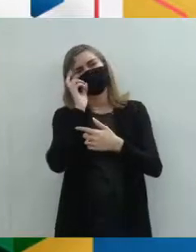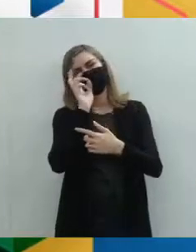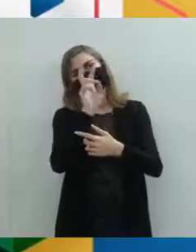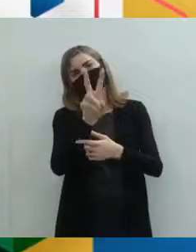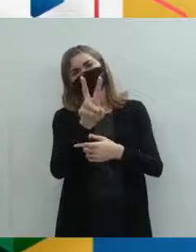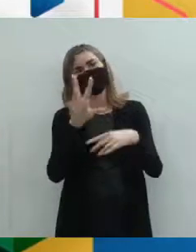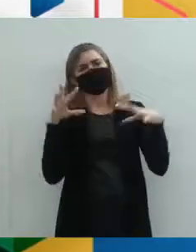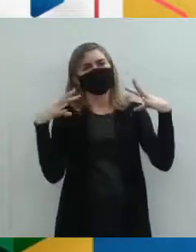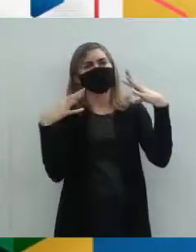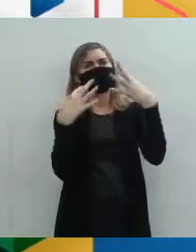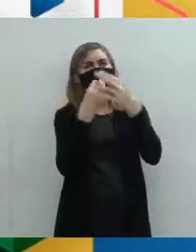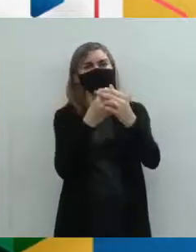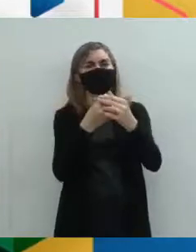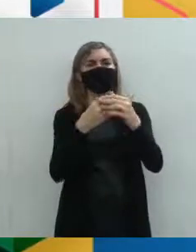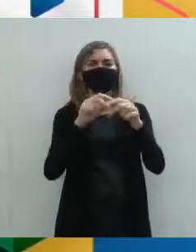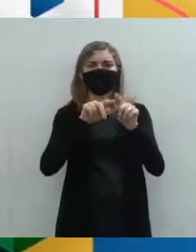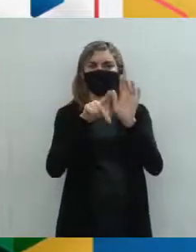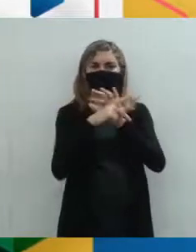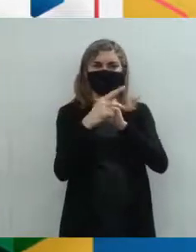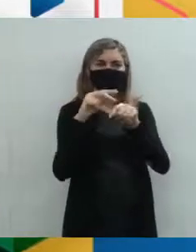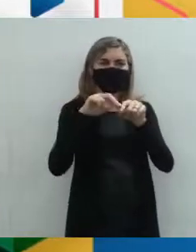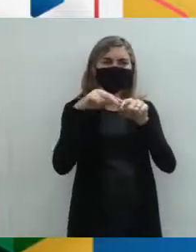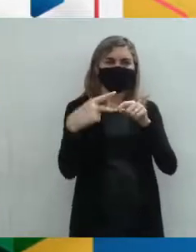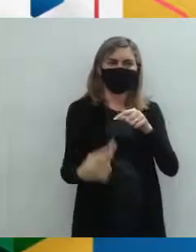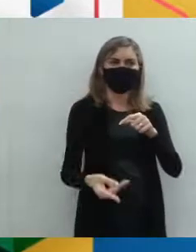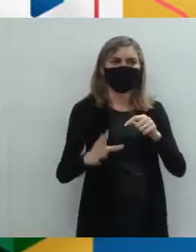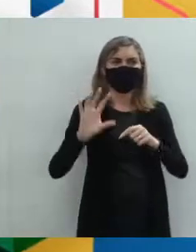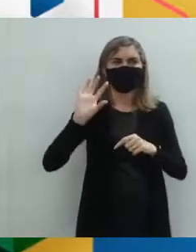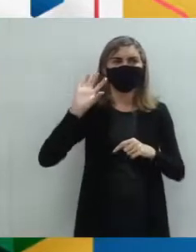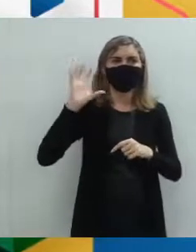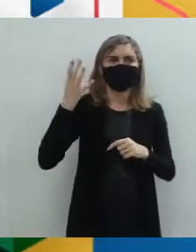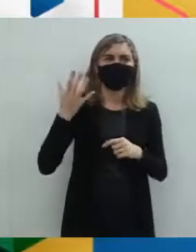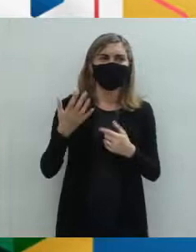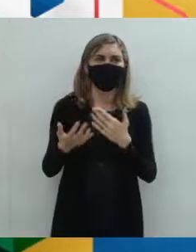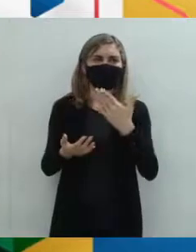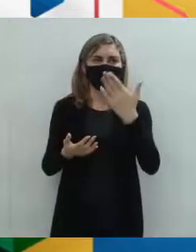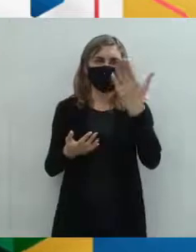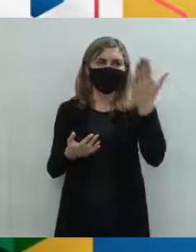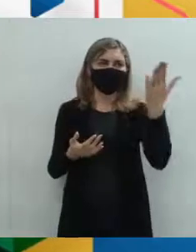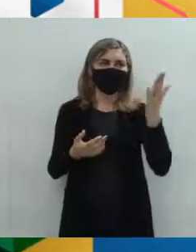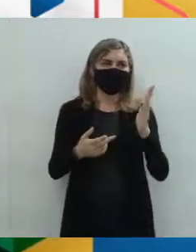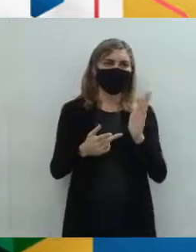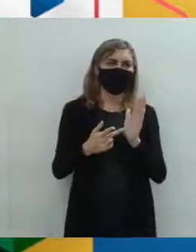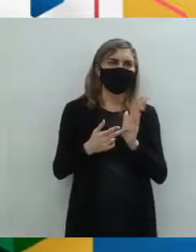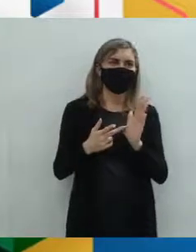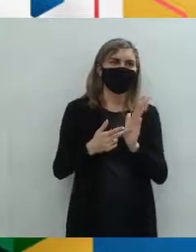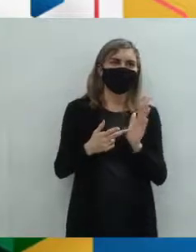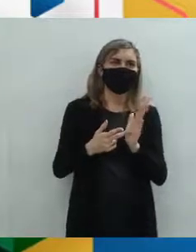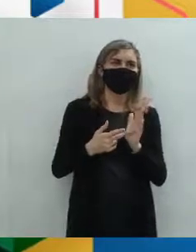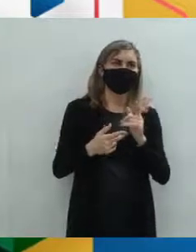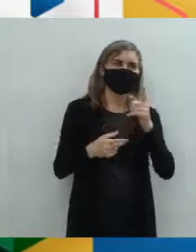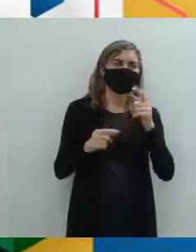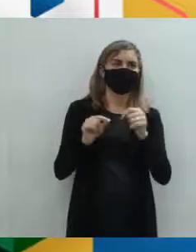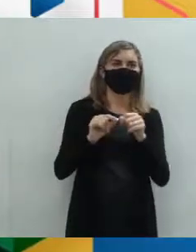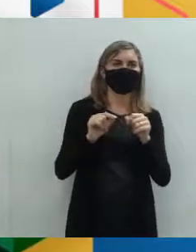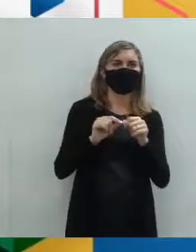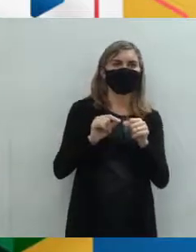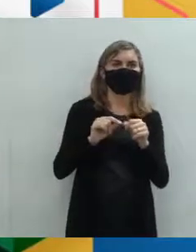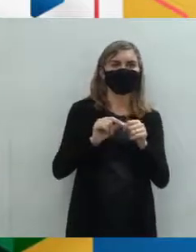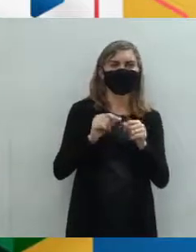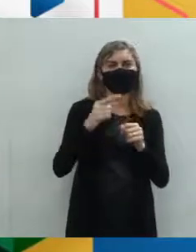todos os elementos da piscina que acontece dentro da piscina, e aí olha na realidade como é que é feita, né? A partir